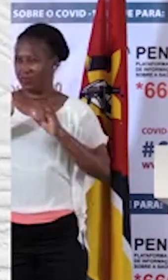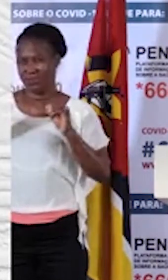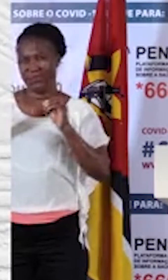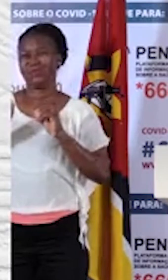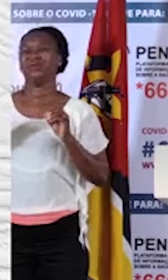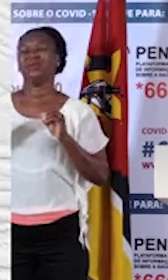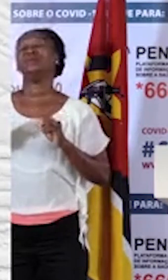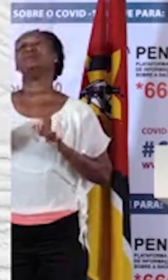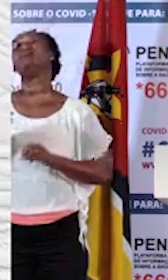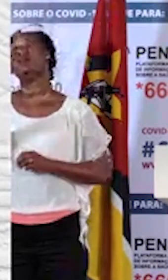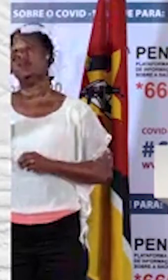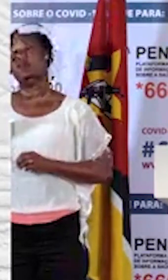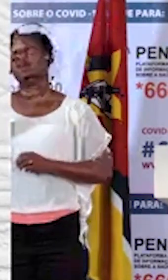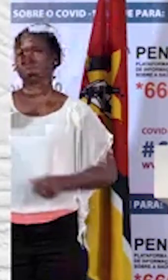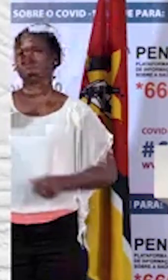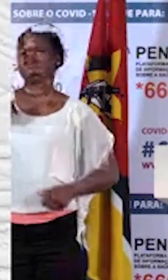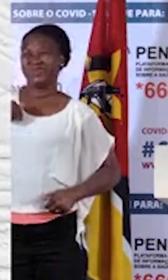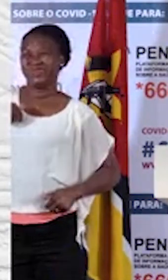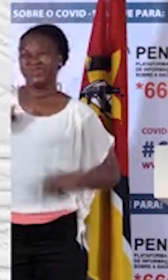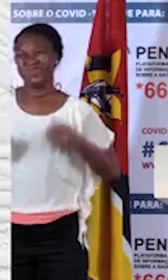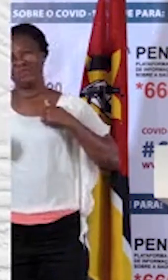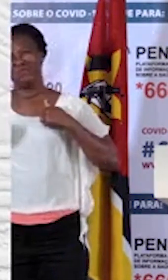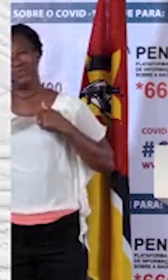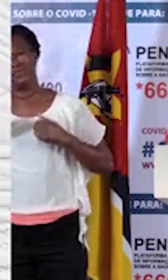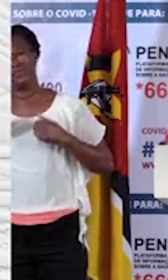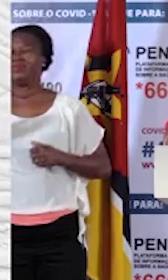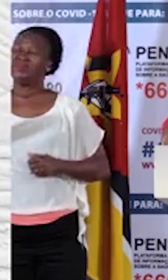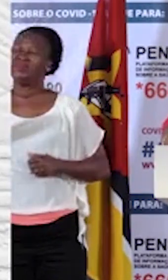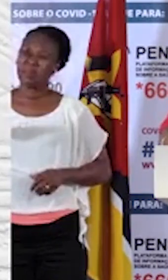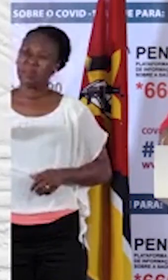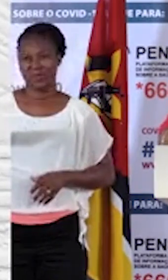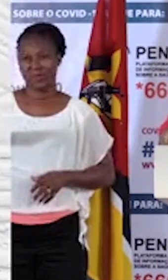restantes têm a sintomatologia leve a moderada.